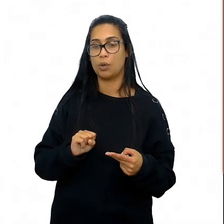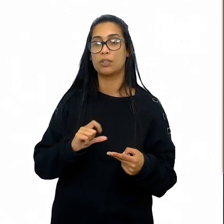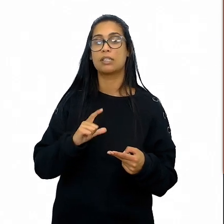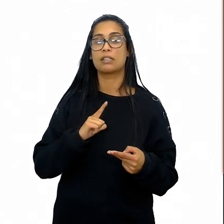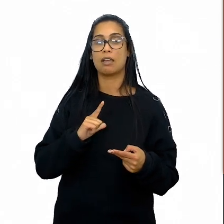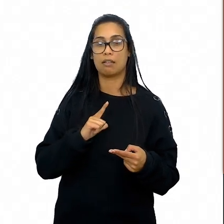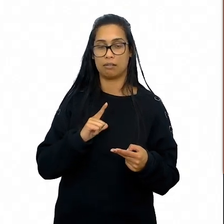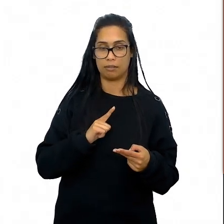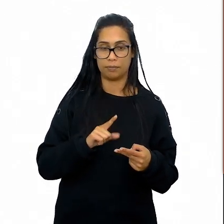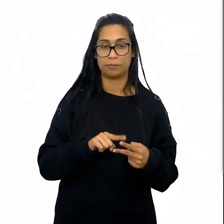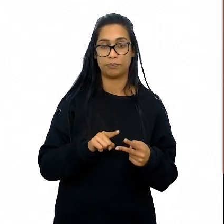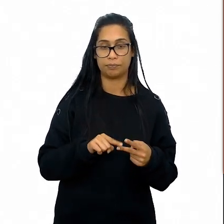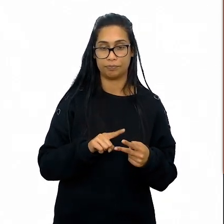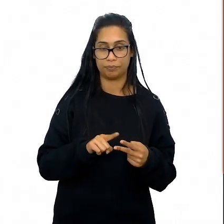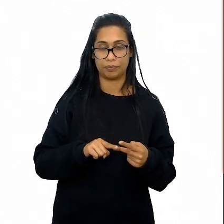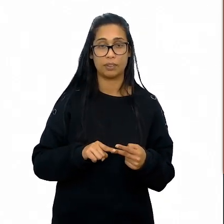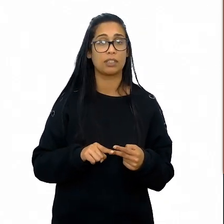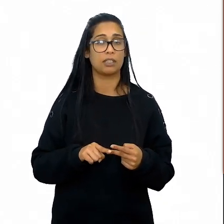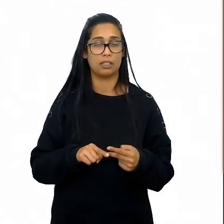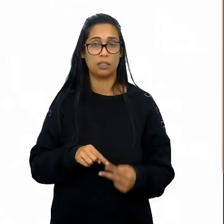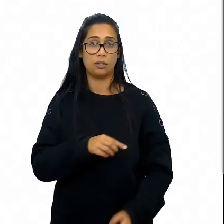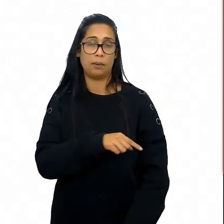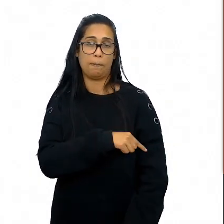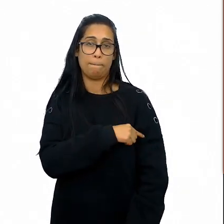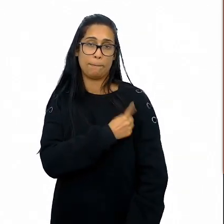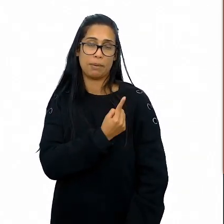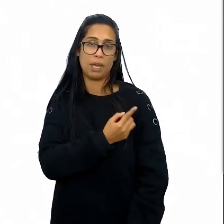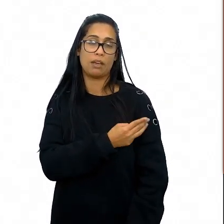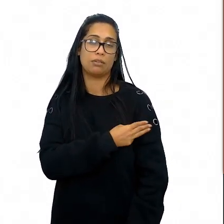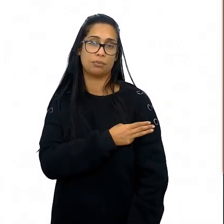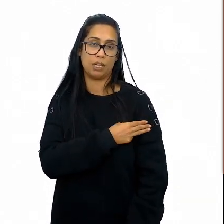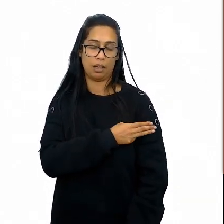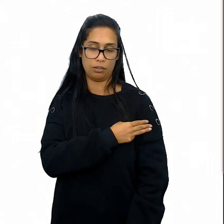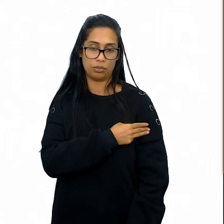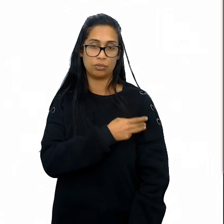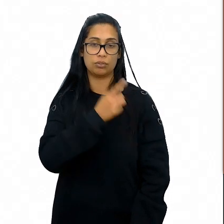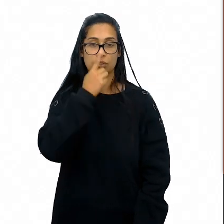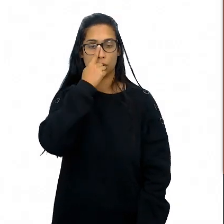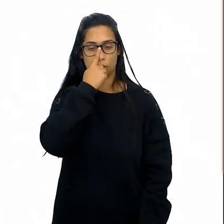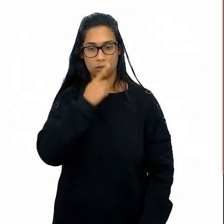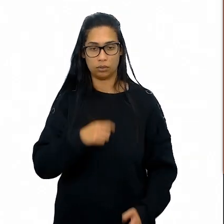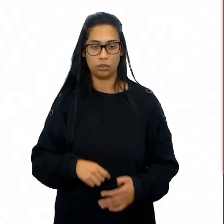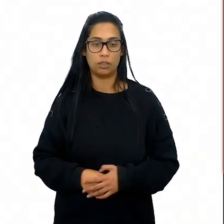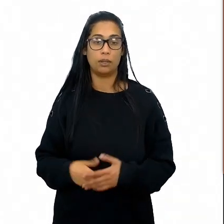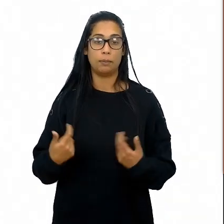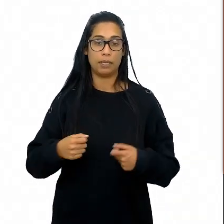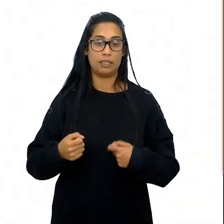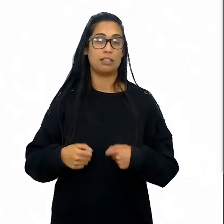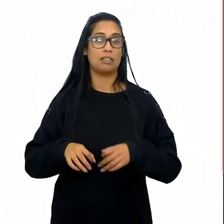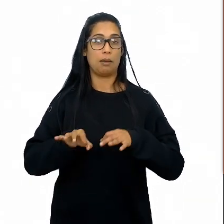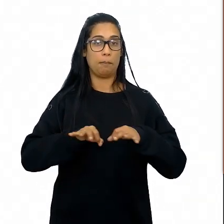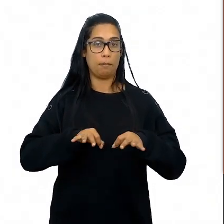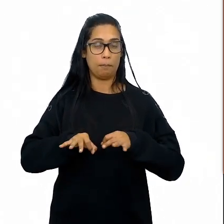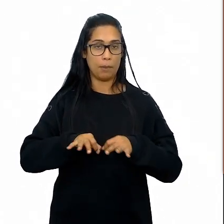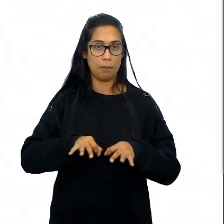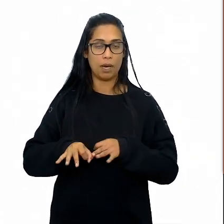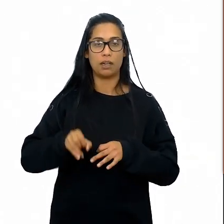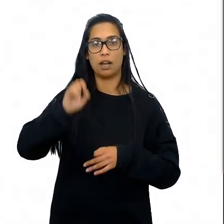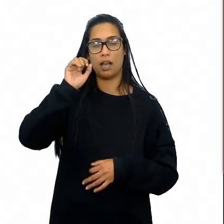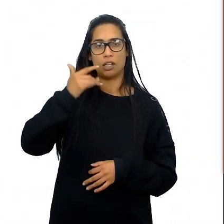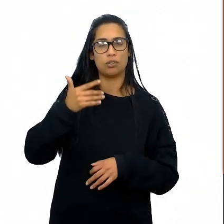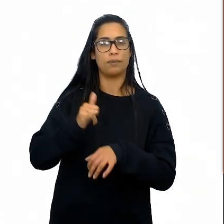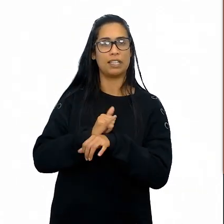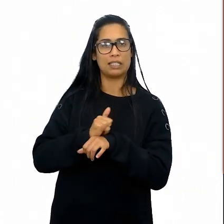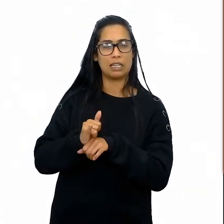sequência de atividades da 1ª série do Ensino Médio é uma habilidade do nono ano que a resolver elaborar situações-problemas